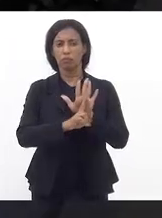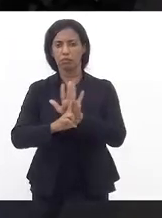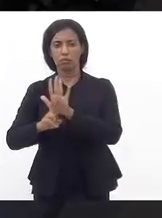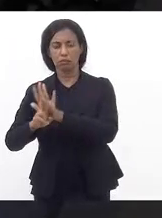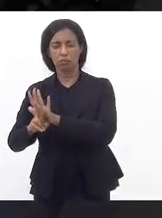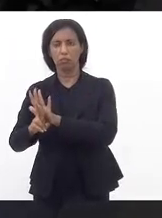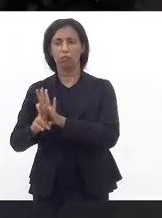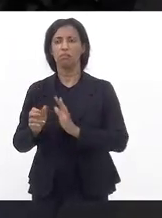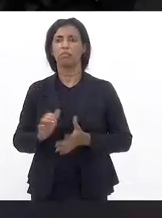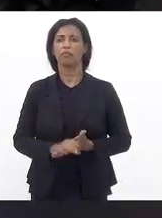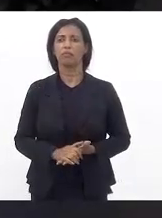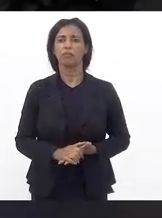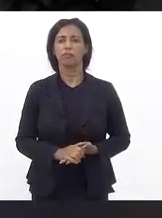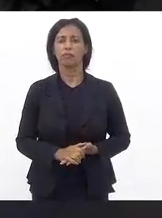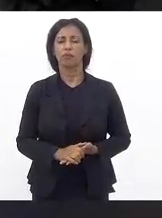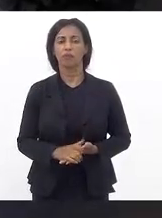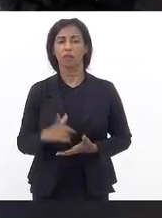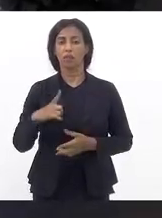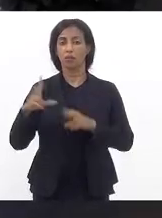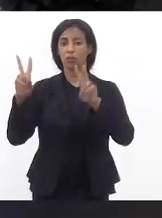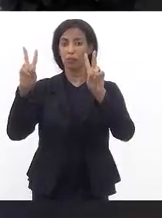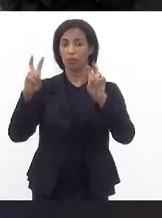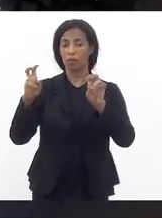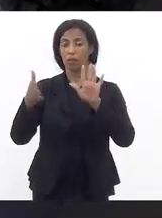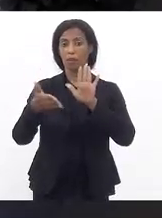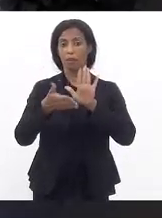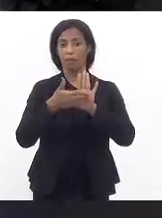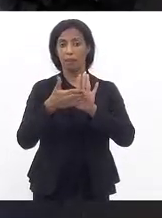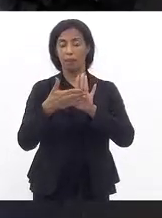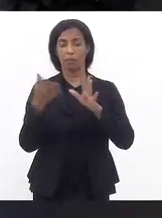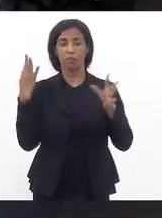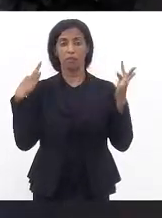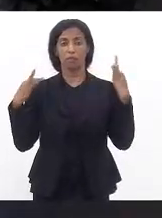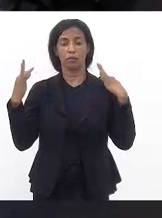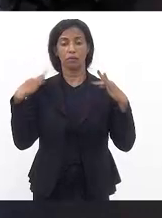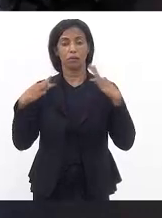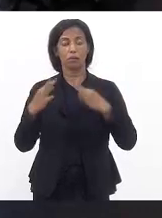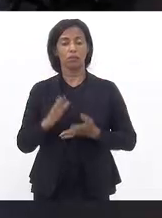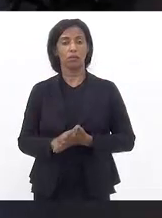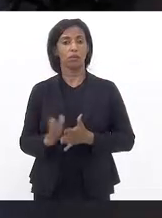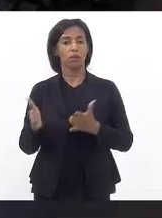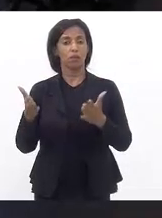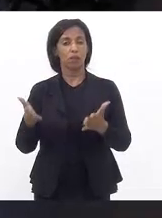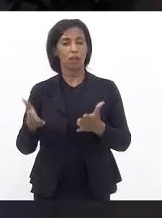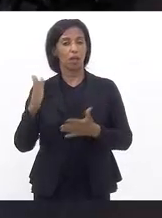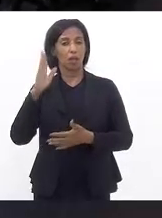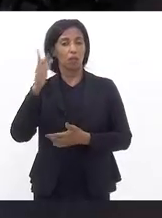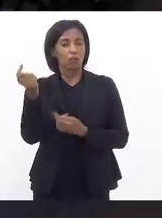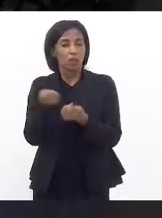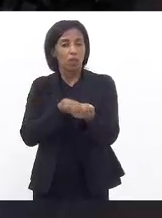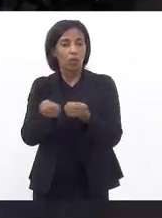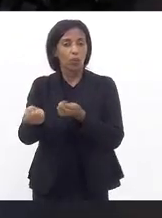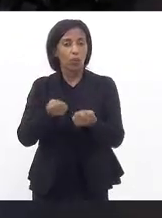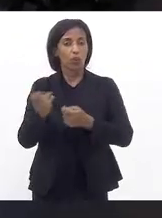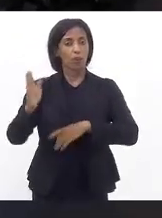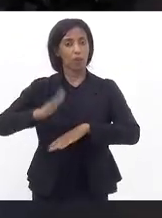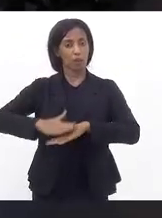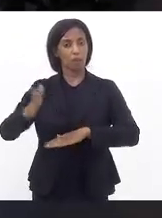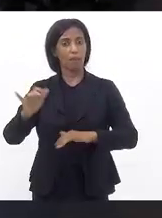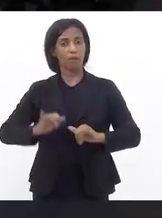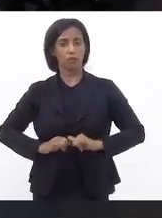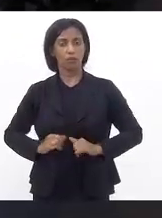deste setor e eu tenho uma falta para o setor de turismo que é um dos pontos da economia que mais